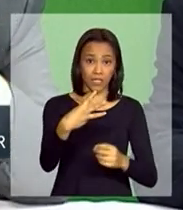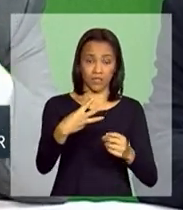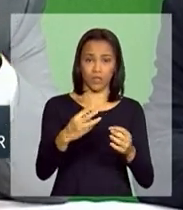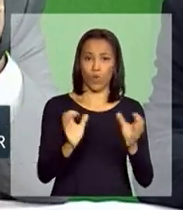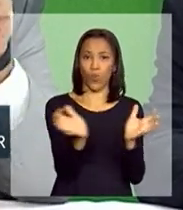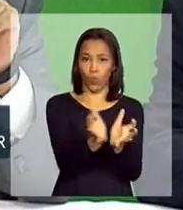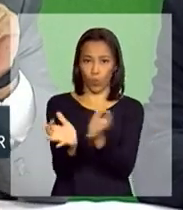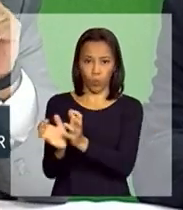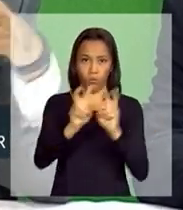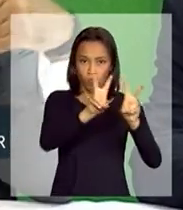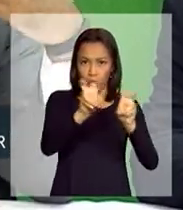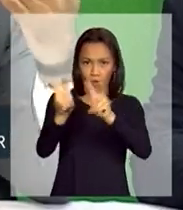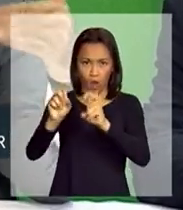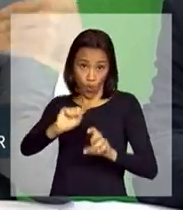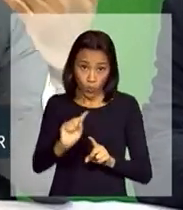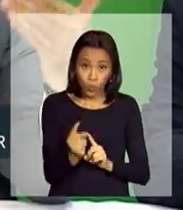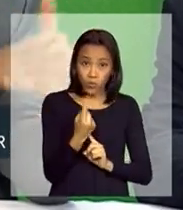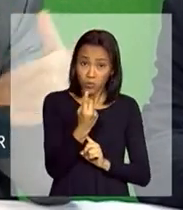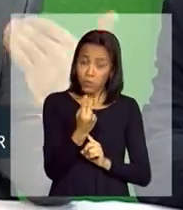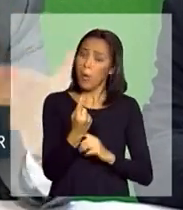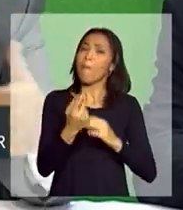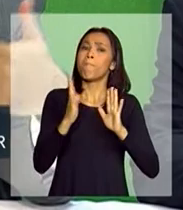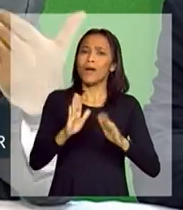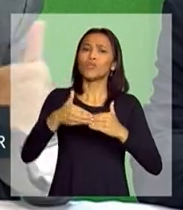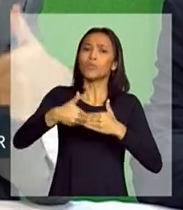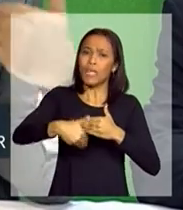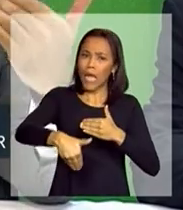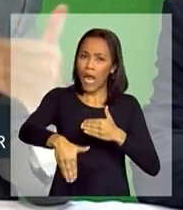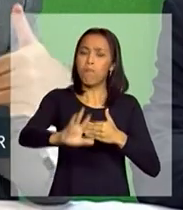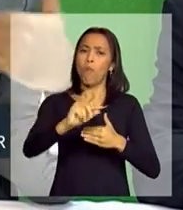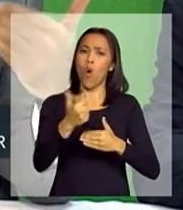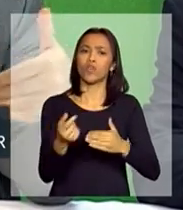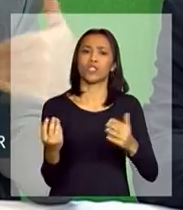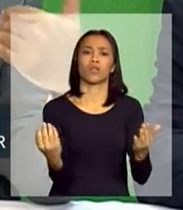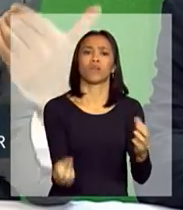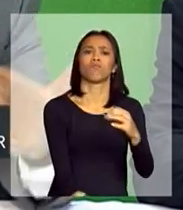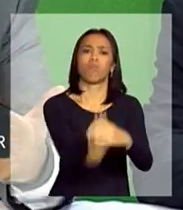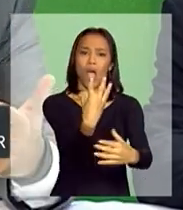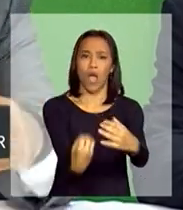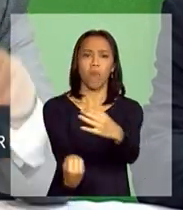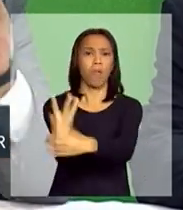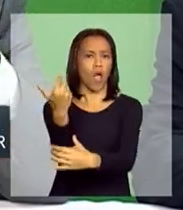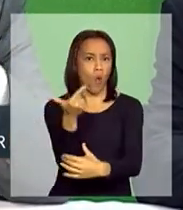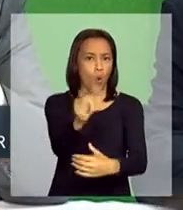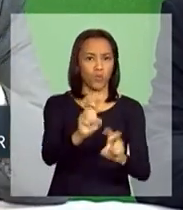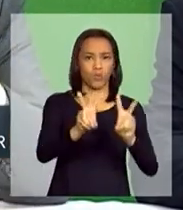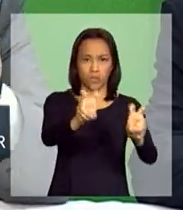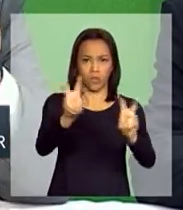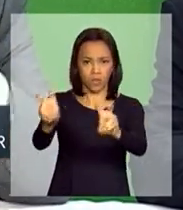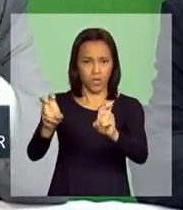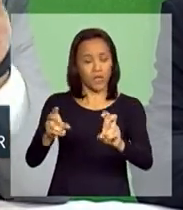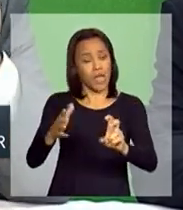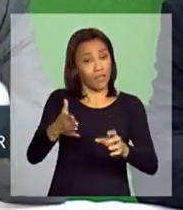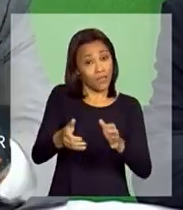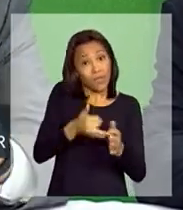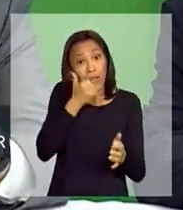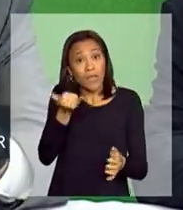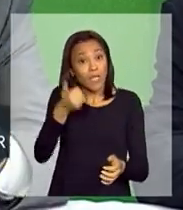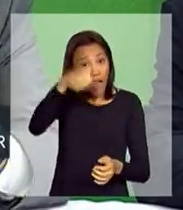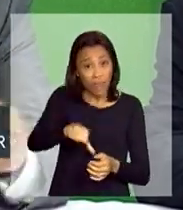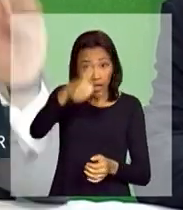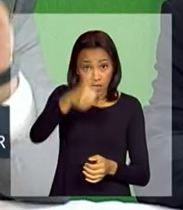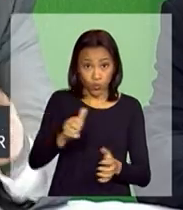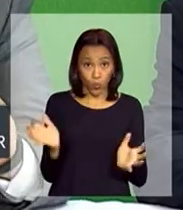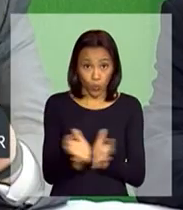não serão os únicos ao longo do tempo outros grupos temáticos serão criados a partir das avaliações que o próprio